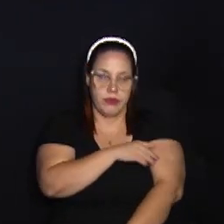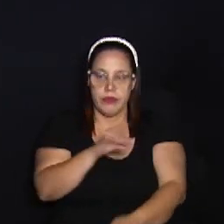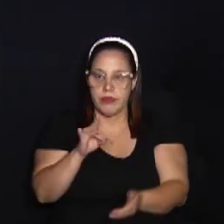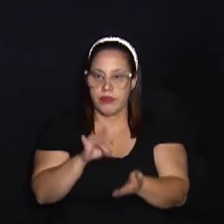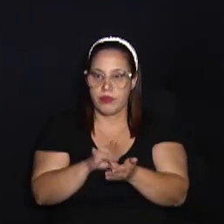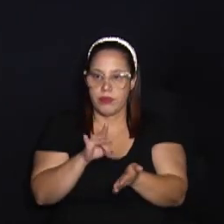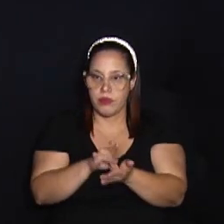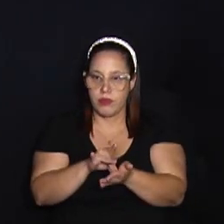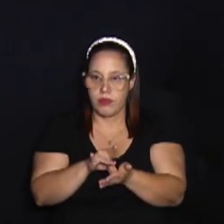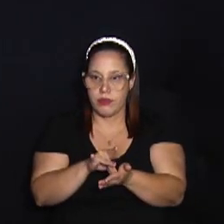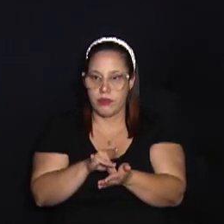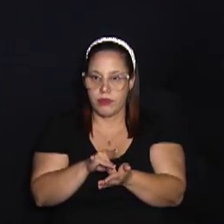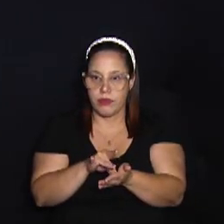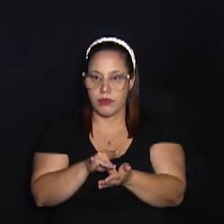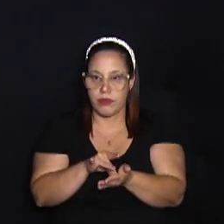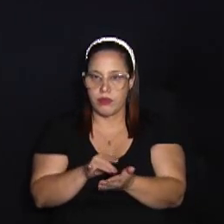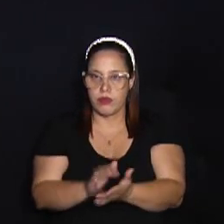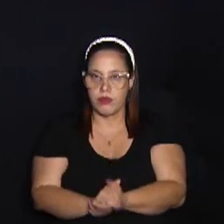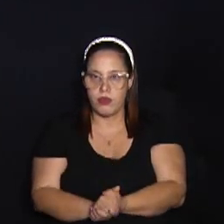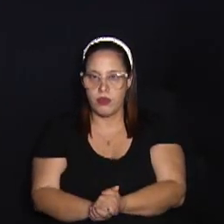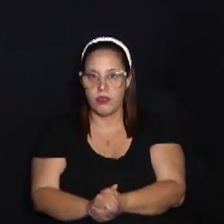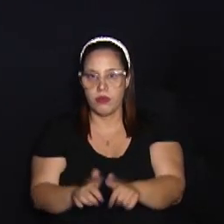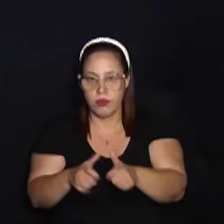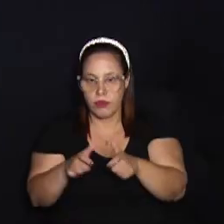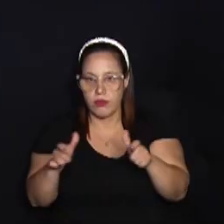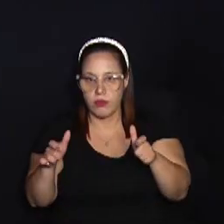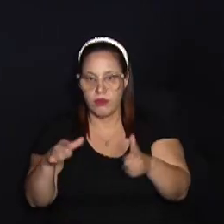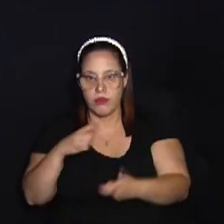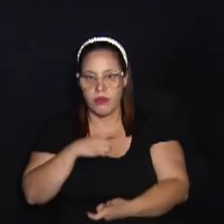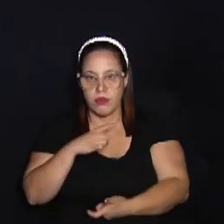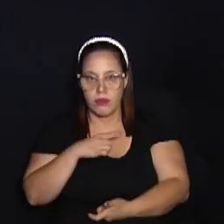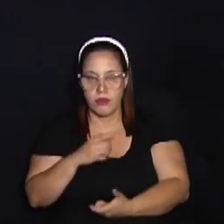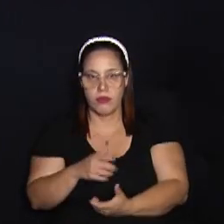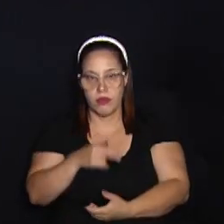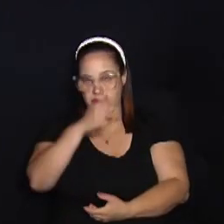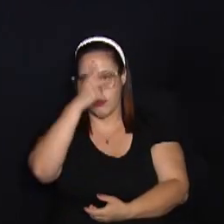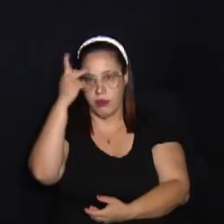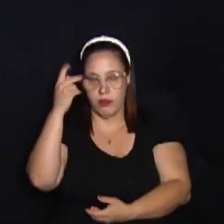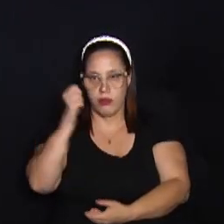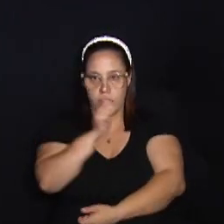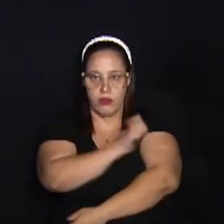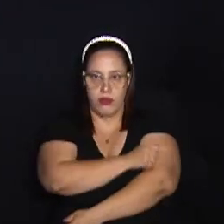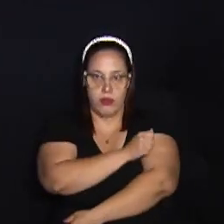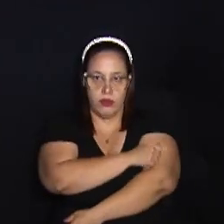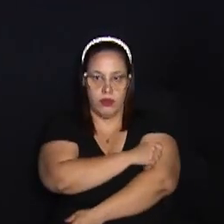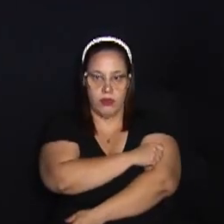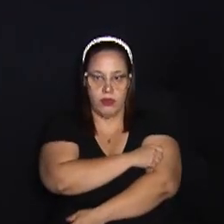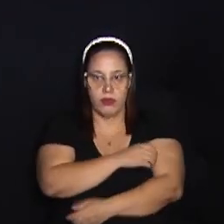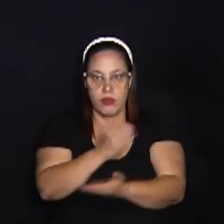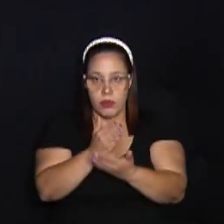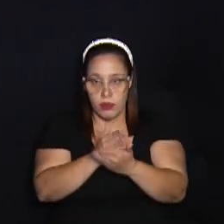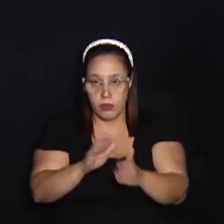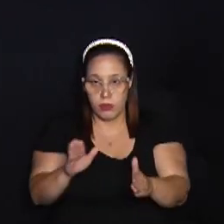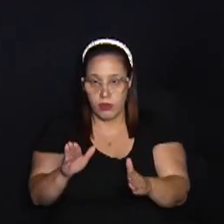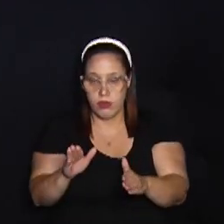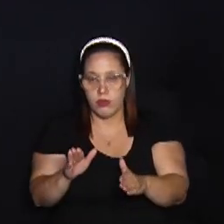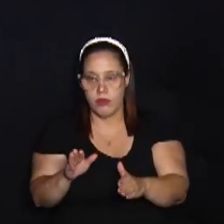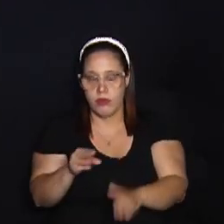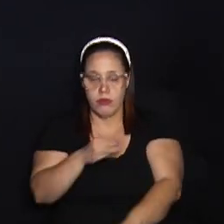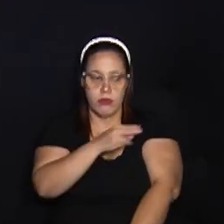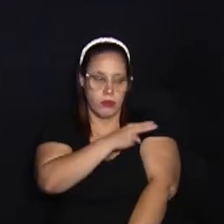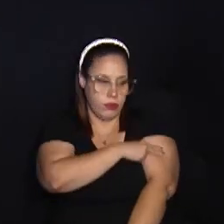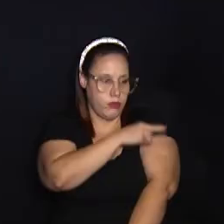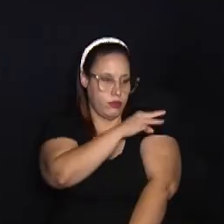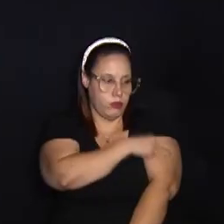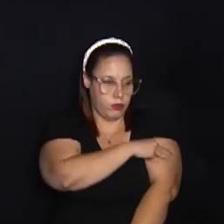tem, na verdade, uma demanda bem ampla, né, nós temos perfis de alunos que tanto estão terminando, né,